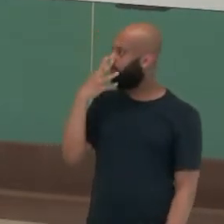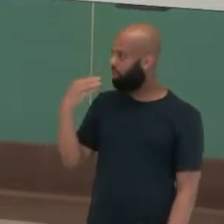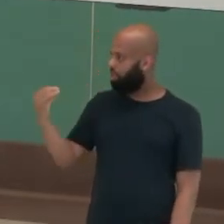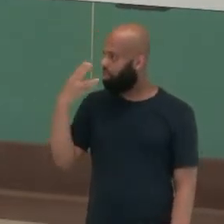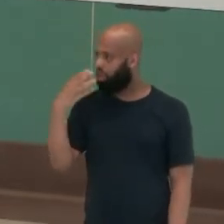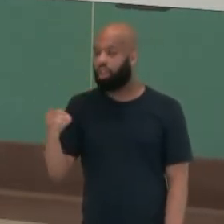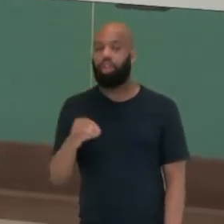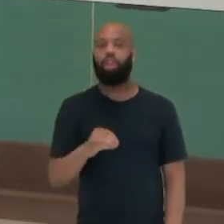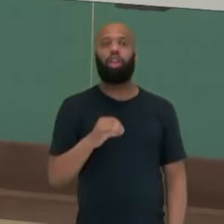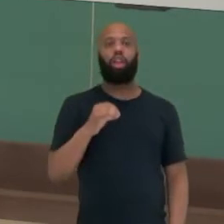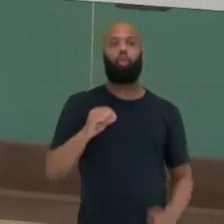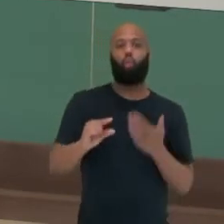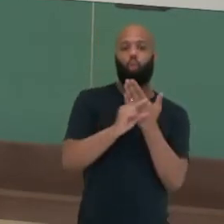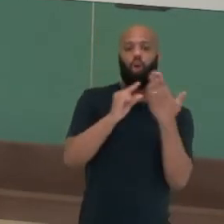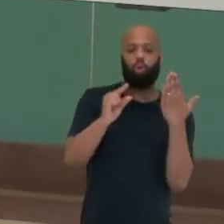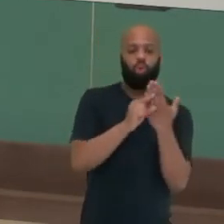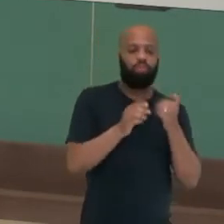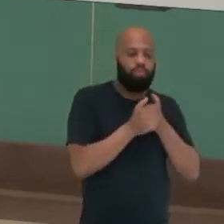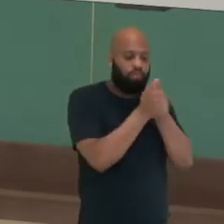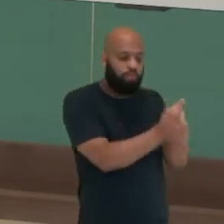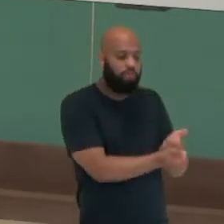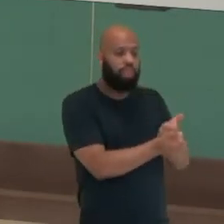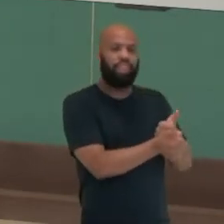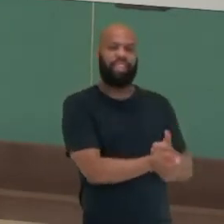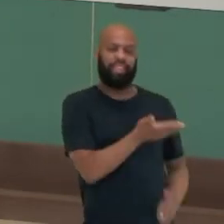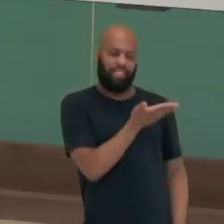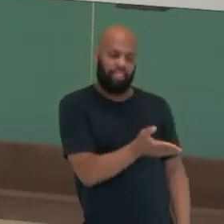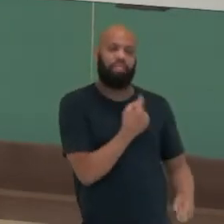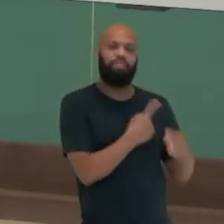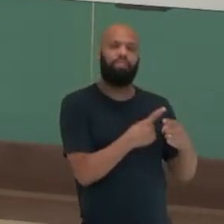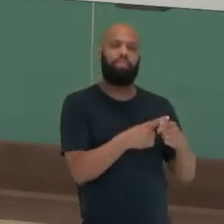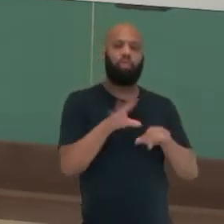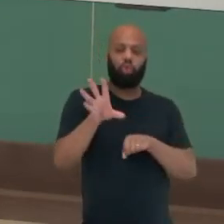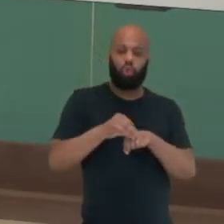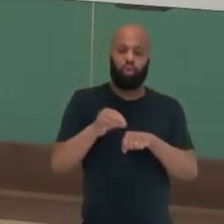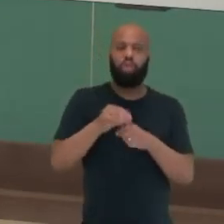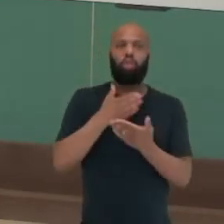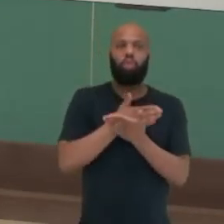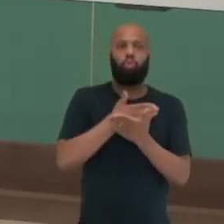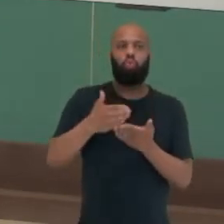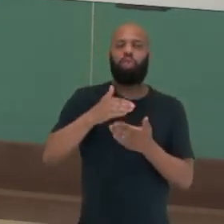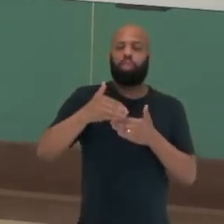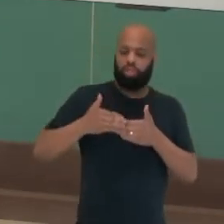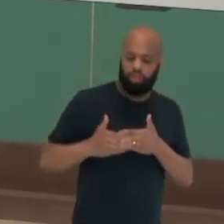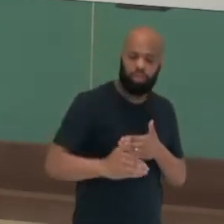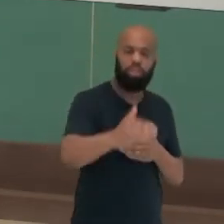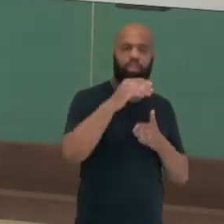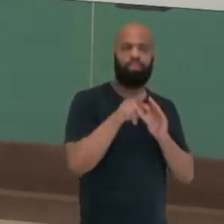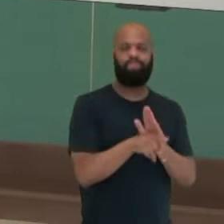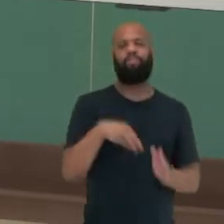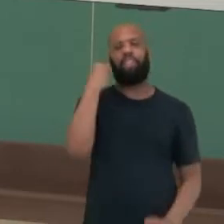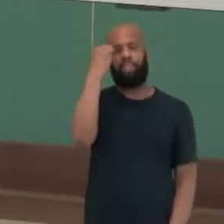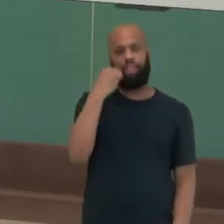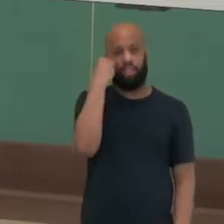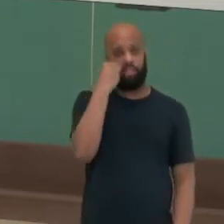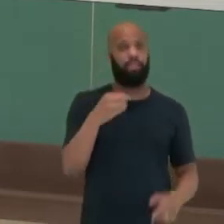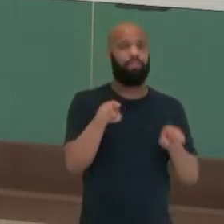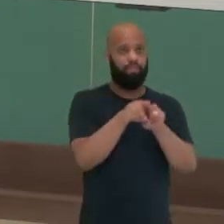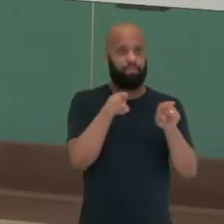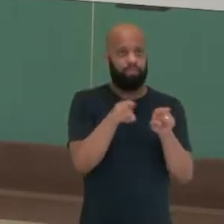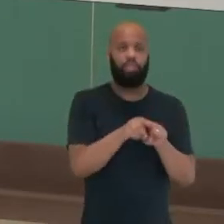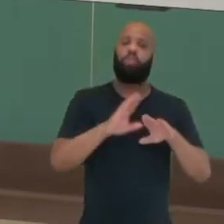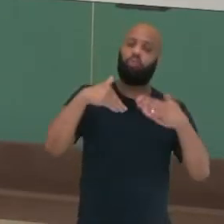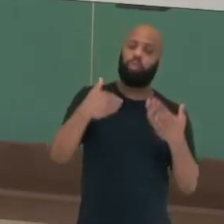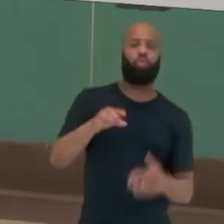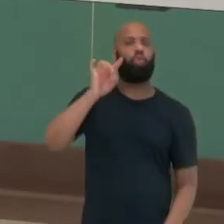empirista porque ele vai propor que o conhecimento inicia-se a partir das experiências,